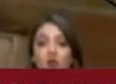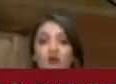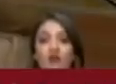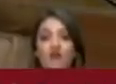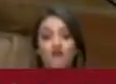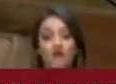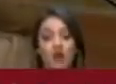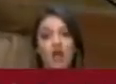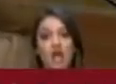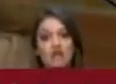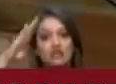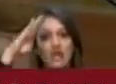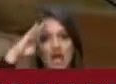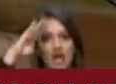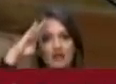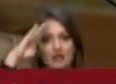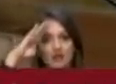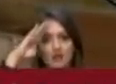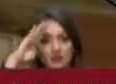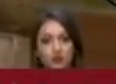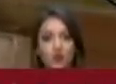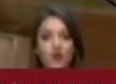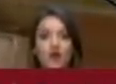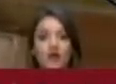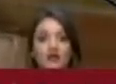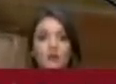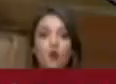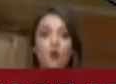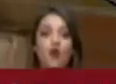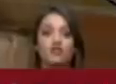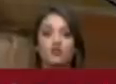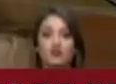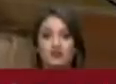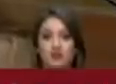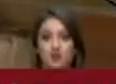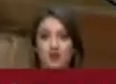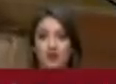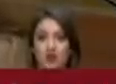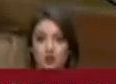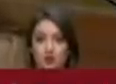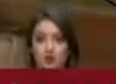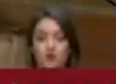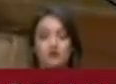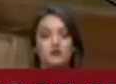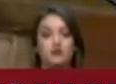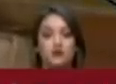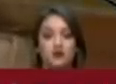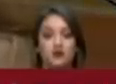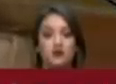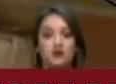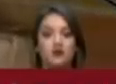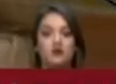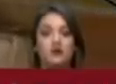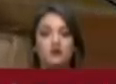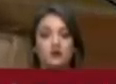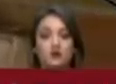dele e reduz a pena só pela ameaça, etc., ele está reconhecendo que esse processo não é nulo. E aí é